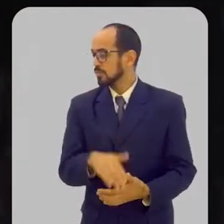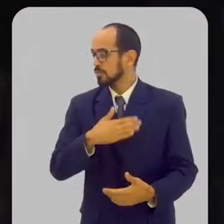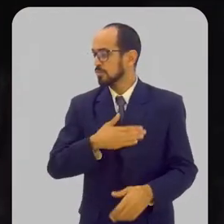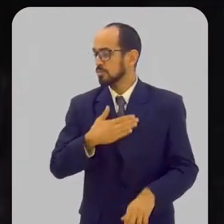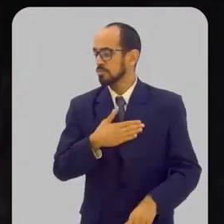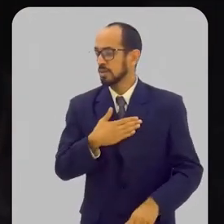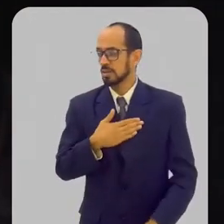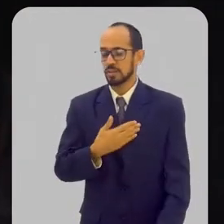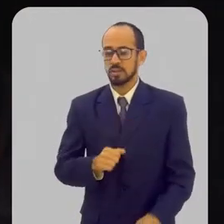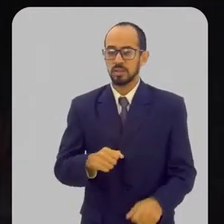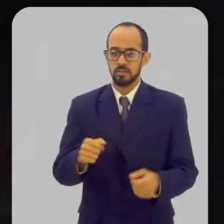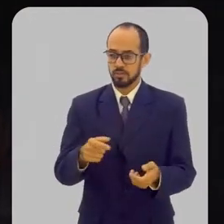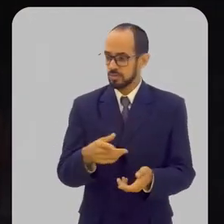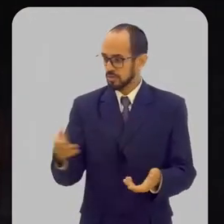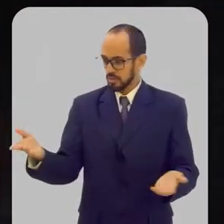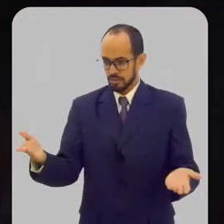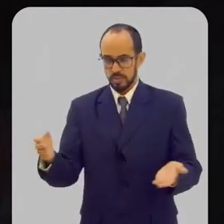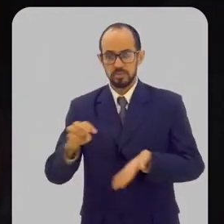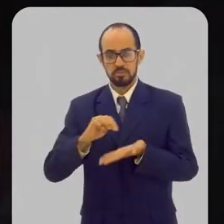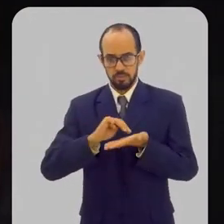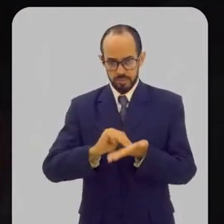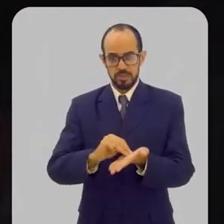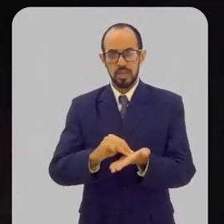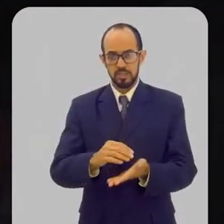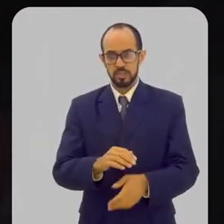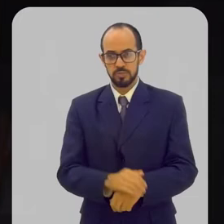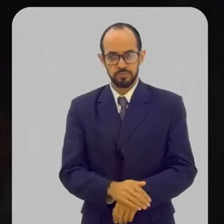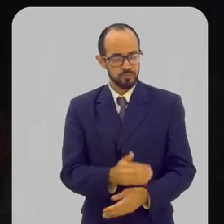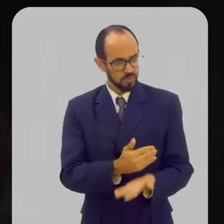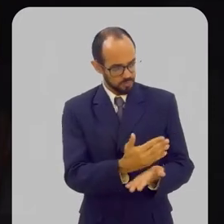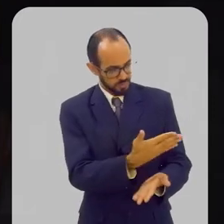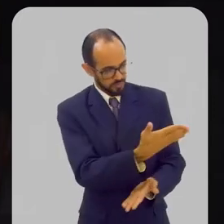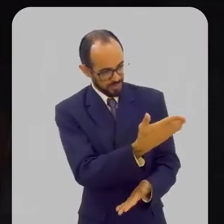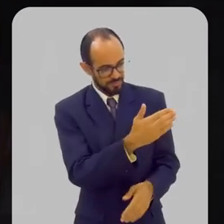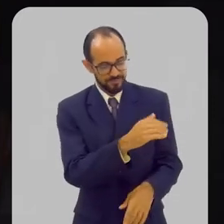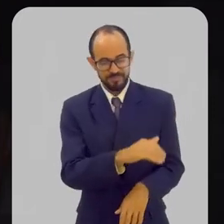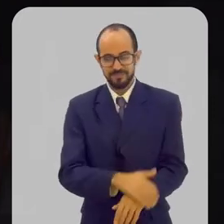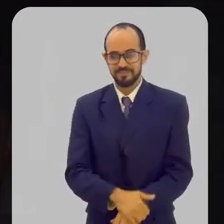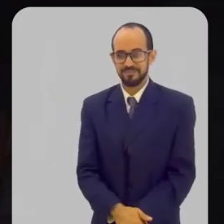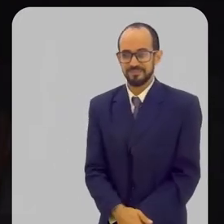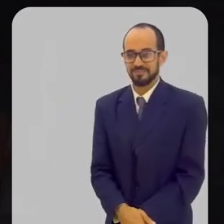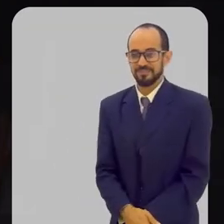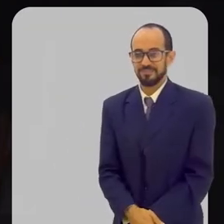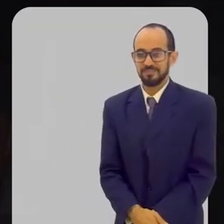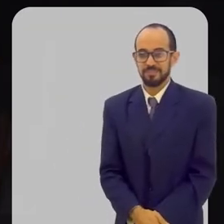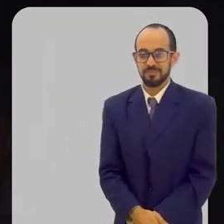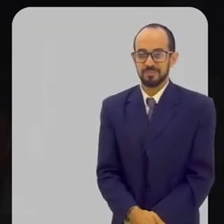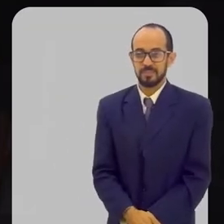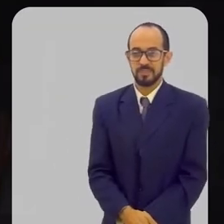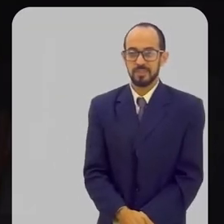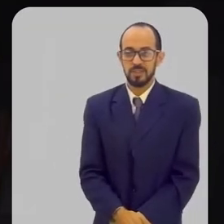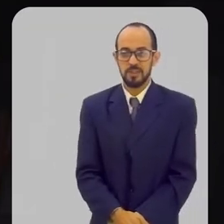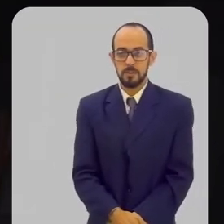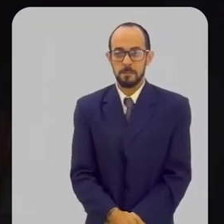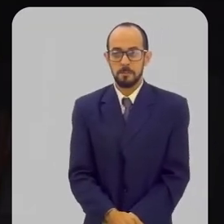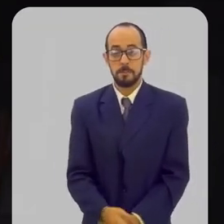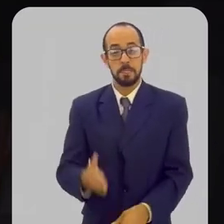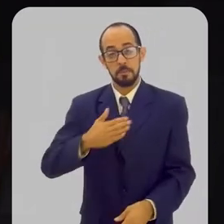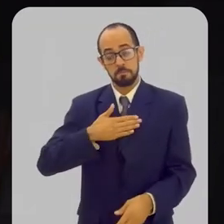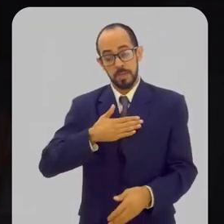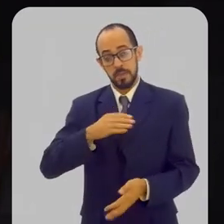vocês deixassem uma mensagem, começando por você, Du. Bom, a